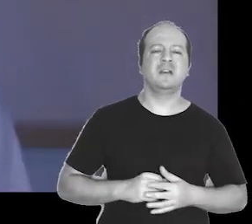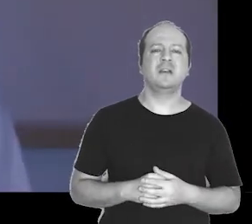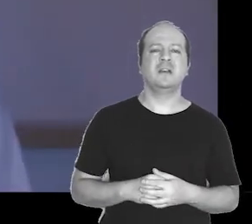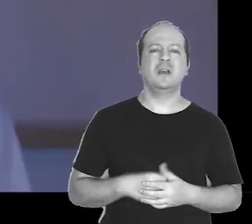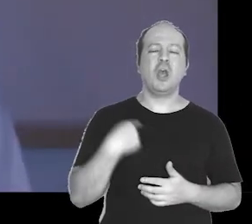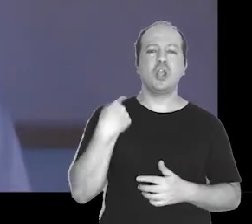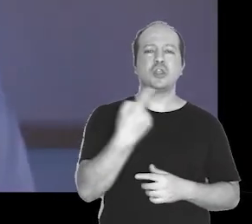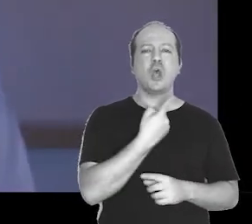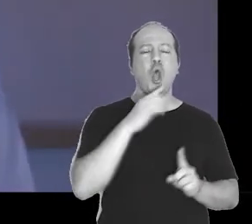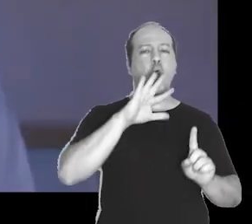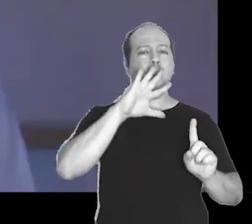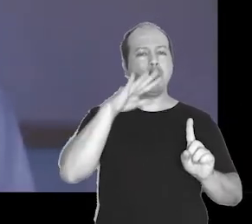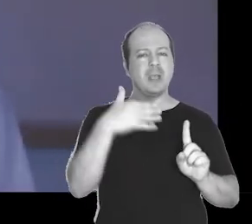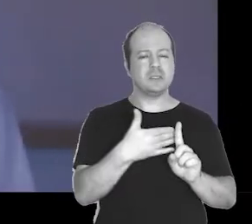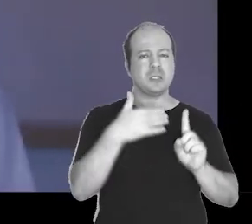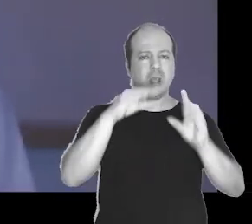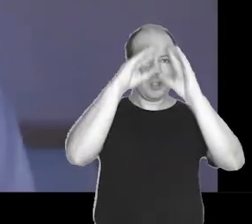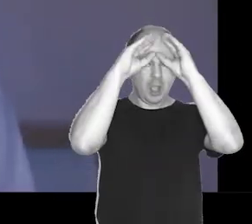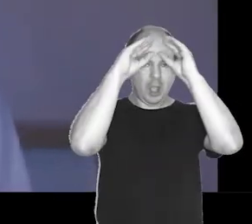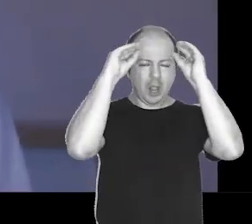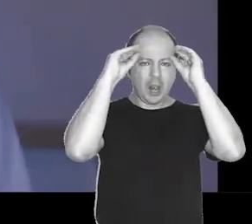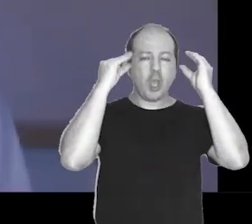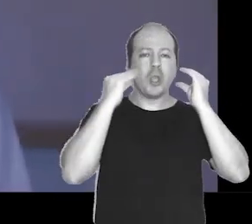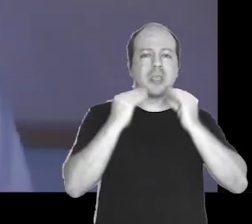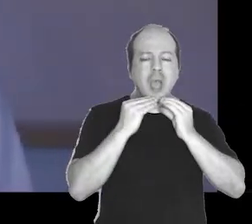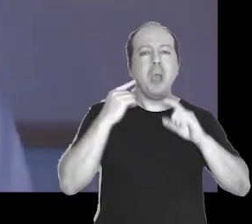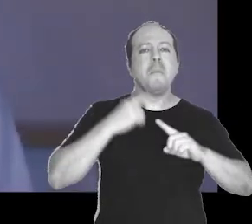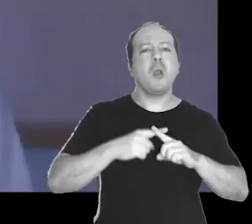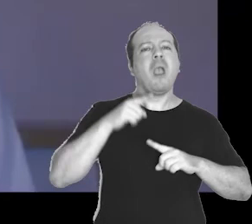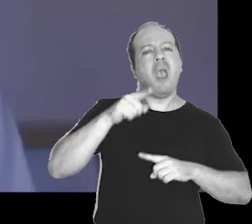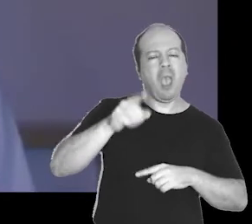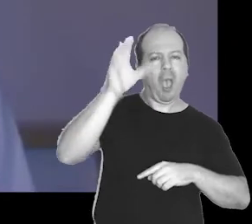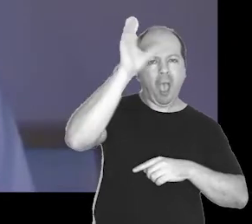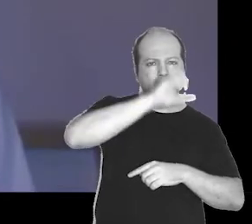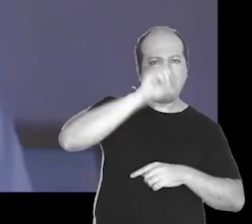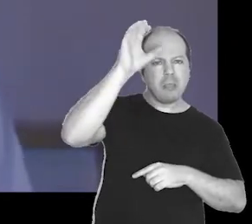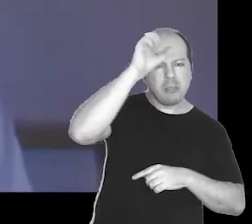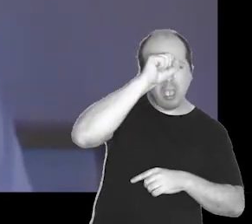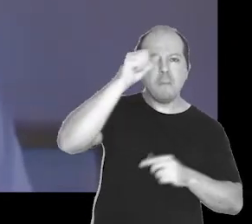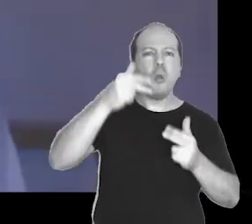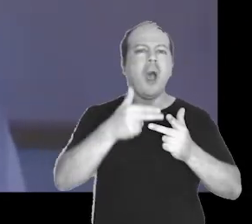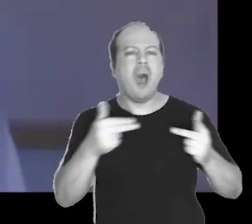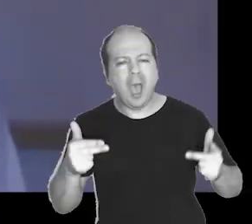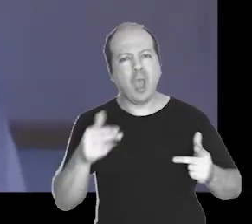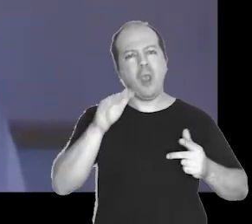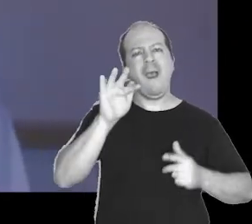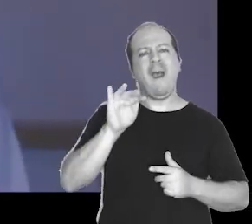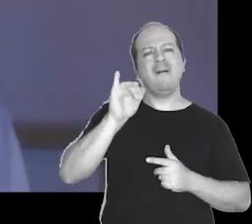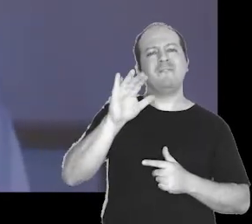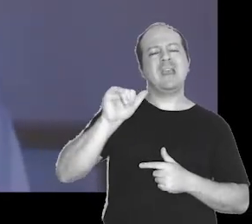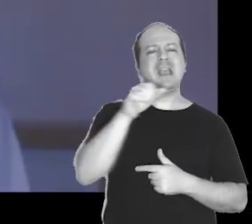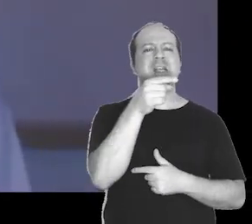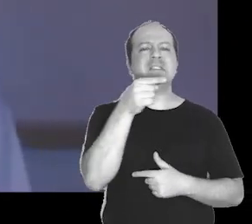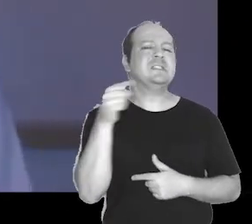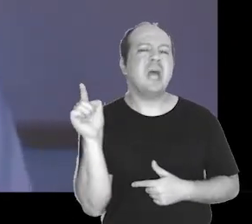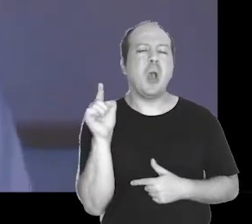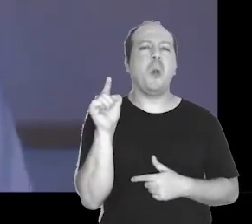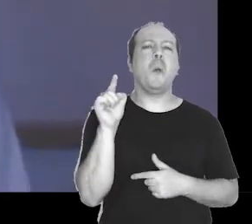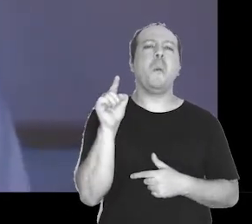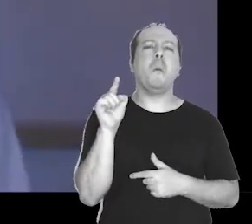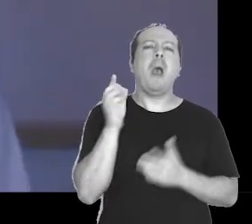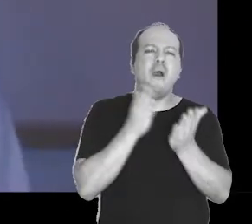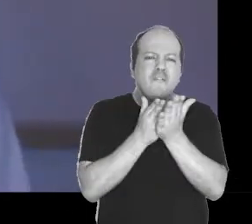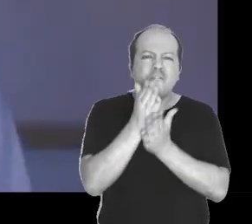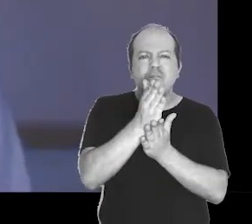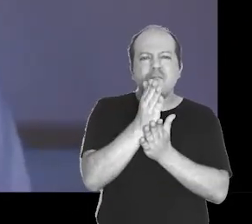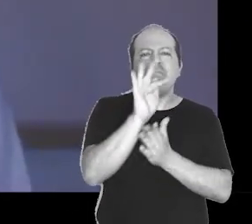Nós homenageamos Leonardo quando dele aprendemos algo. E a ficção é uma forma de sermos mais fiéis